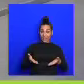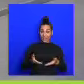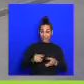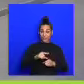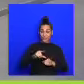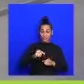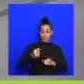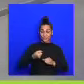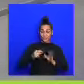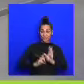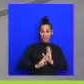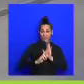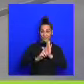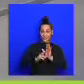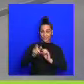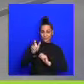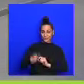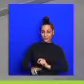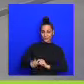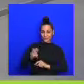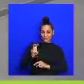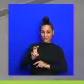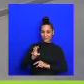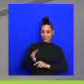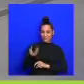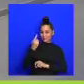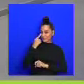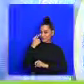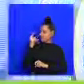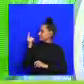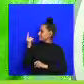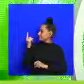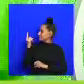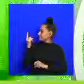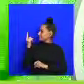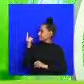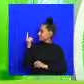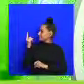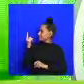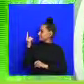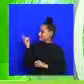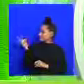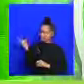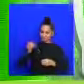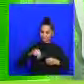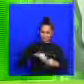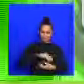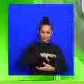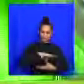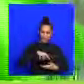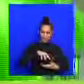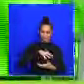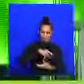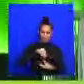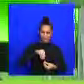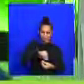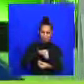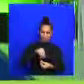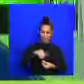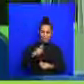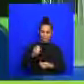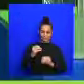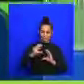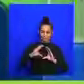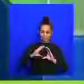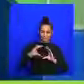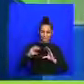Agora, sorteio do número correspondente à coluna número 5. Bola posicionada, valendo. Globo recarregado, embaralhando